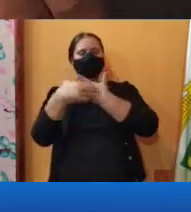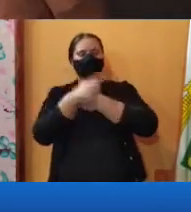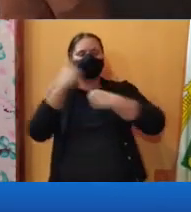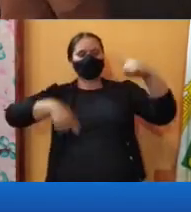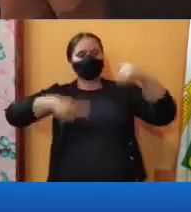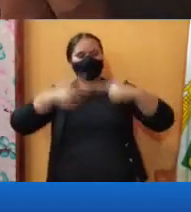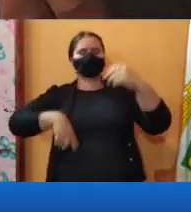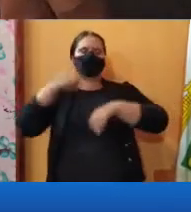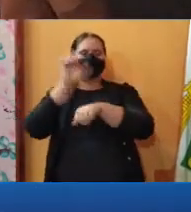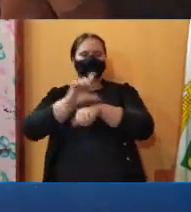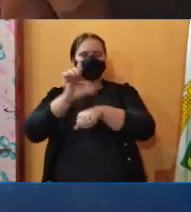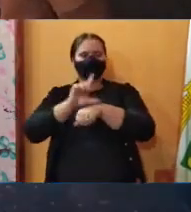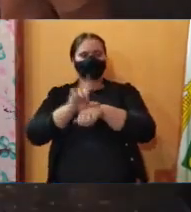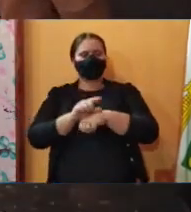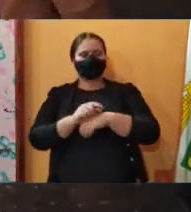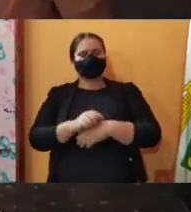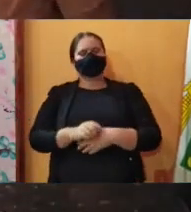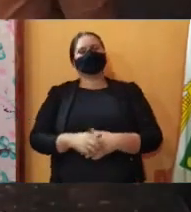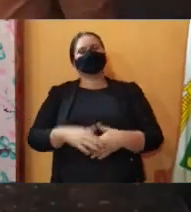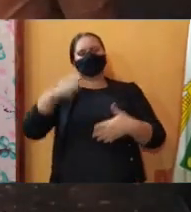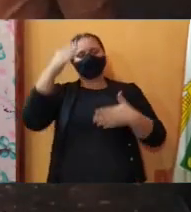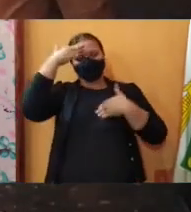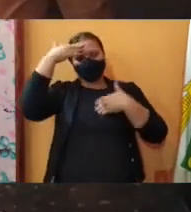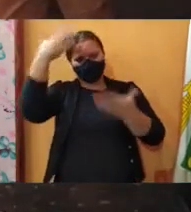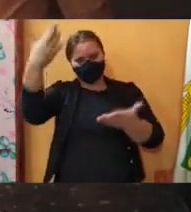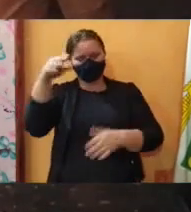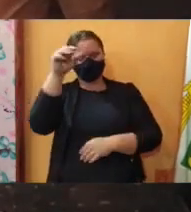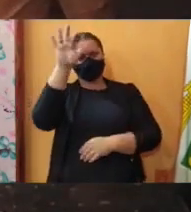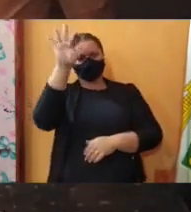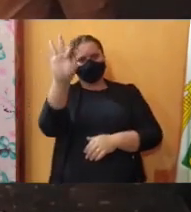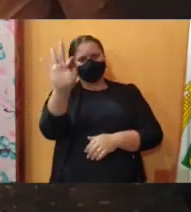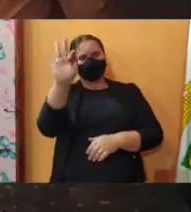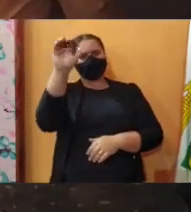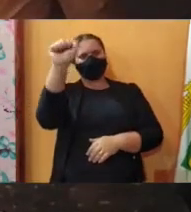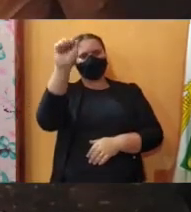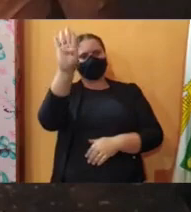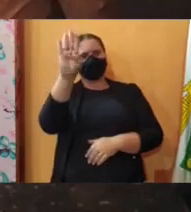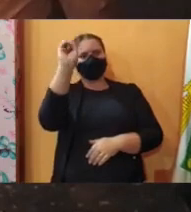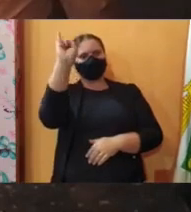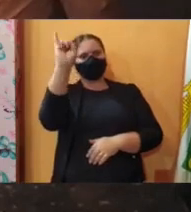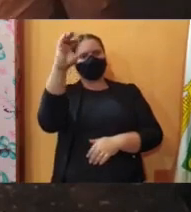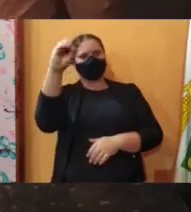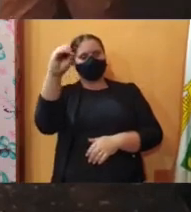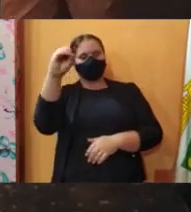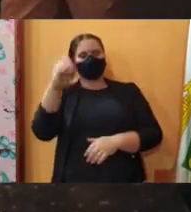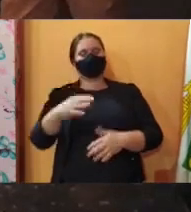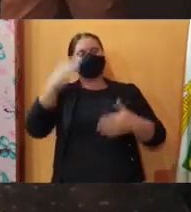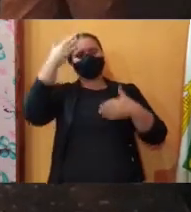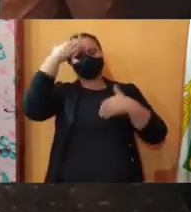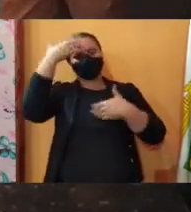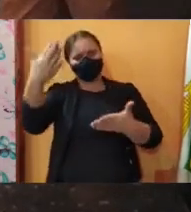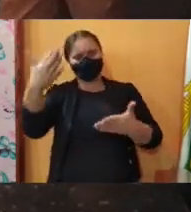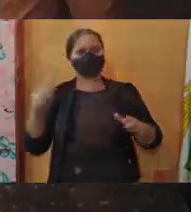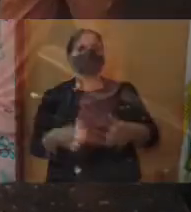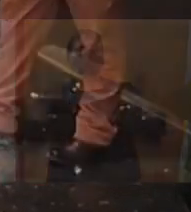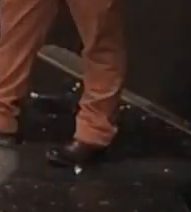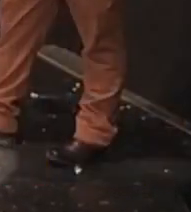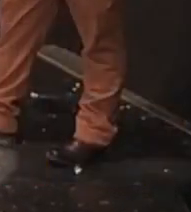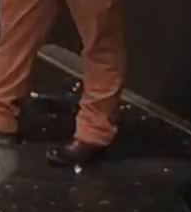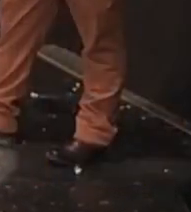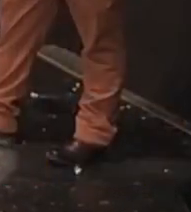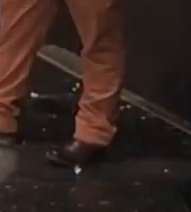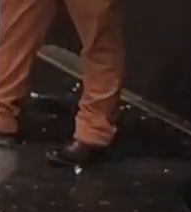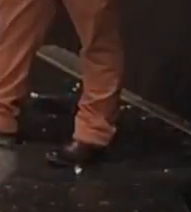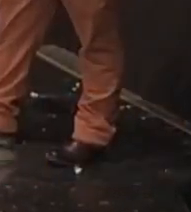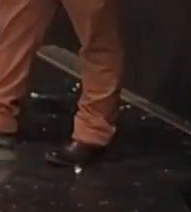Limoeiro. Fábio André, obrigado mais uma vez, quarta-feira estaremos abrigados aqui mais uma vez com um show de calouros. Boa noite, pessoal! Voltem para